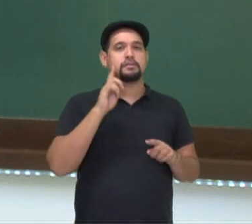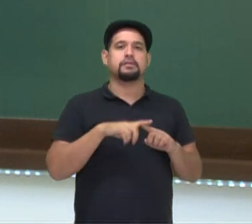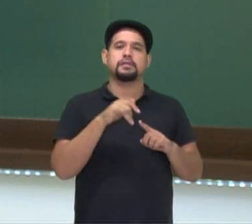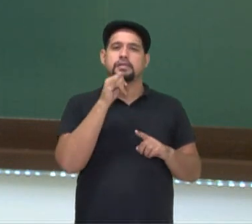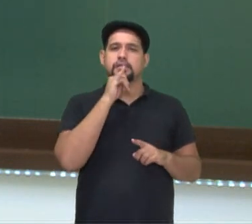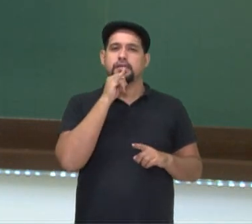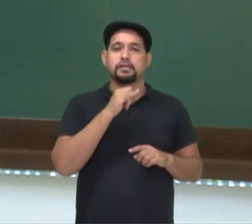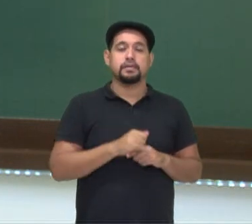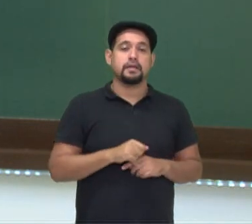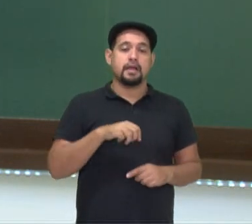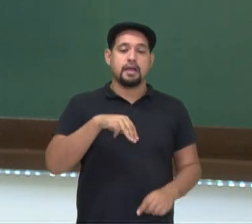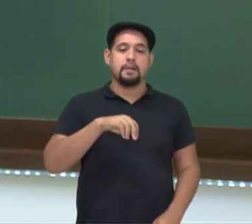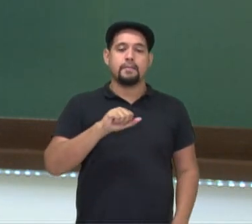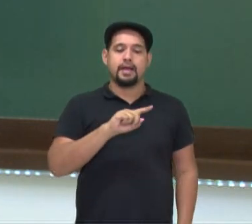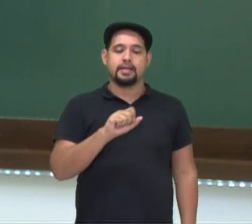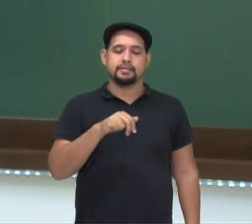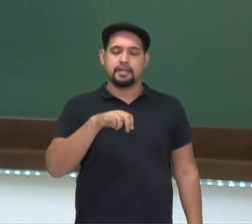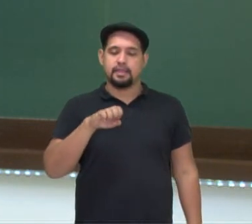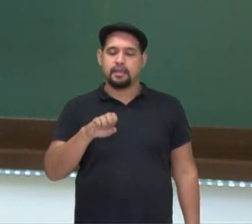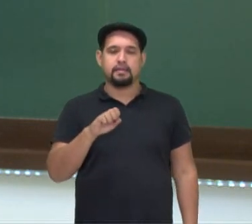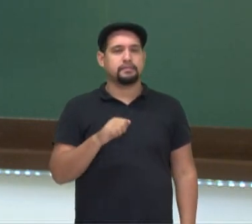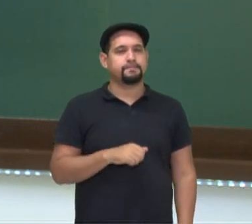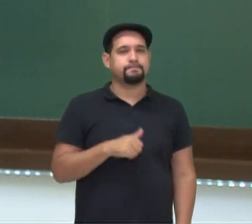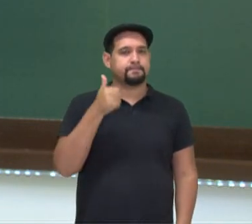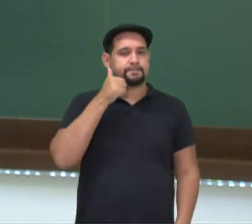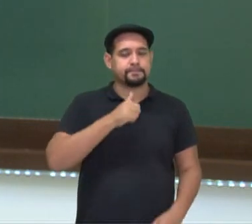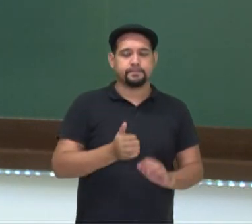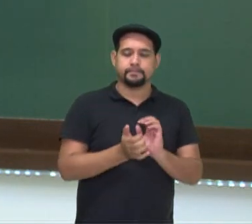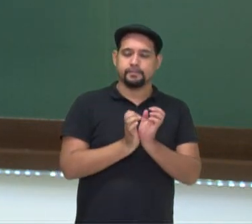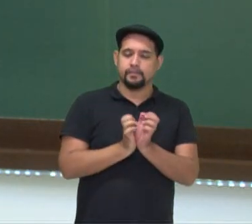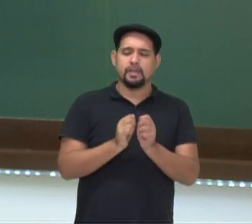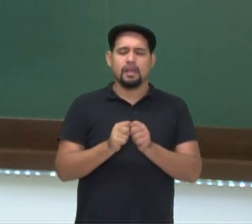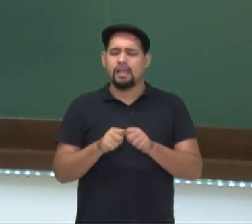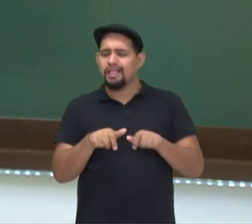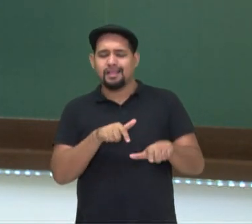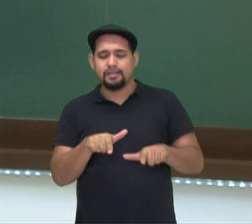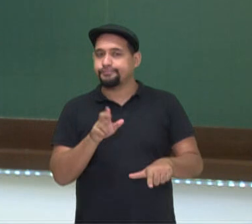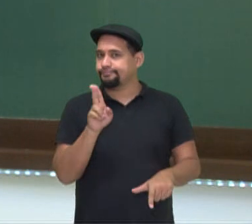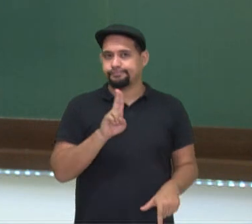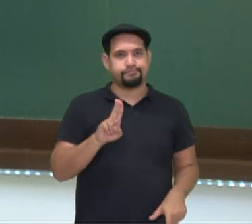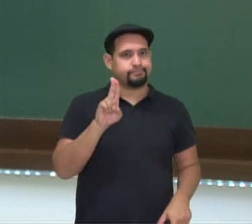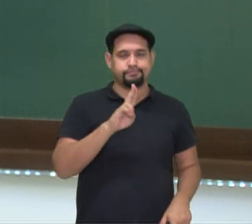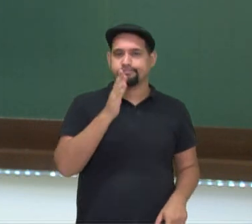exemplo, uma zane, né, uma empregada que era a Colombina, ela não usaria